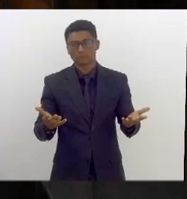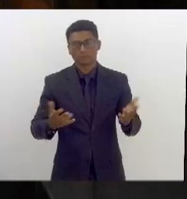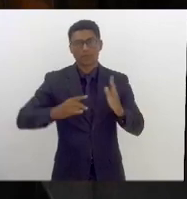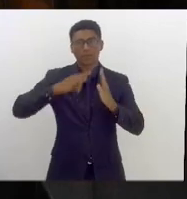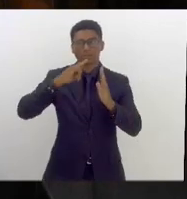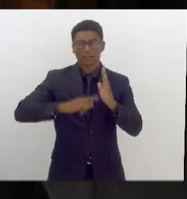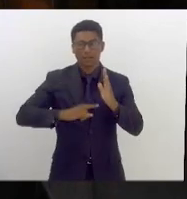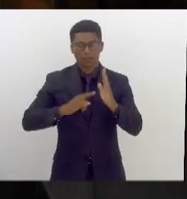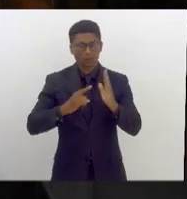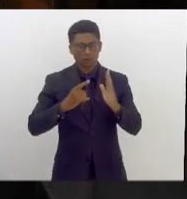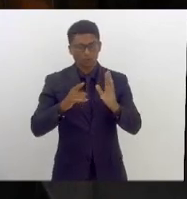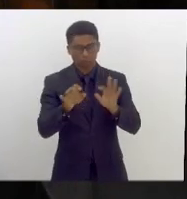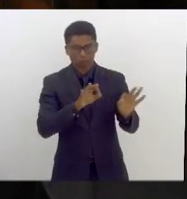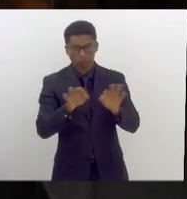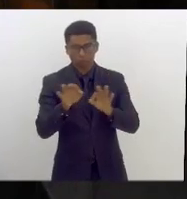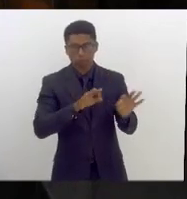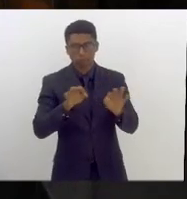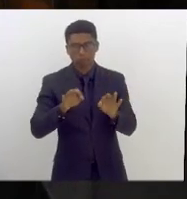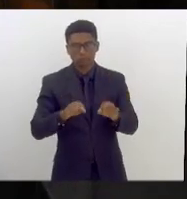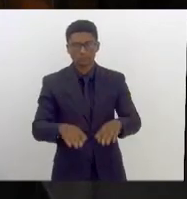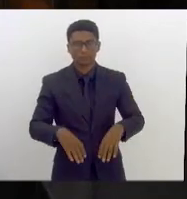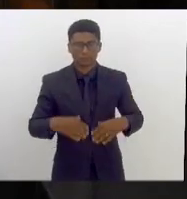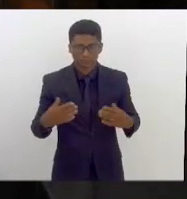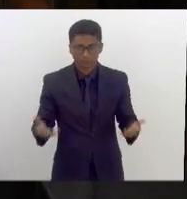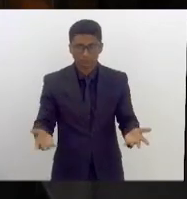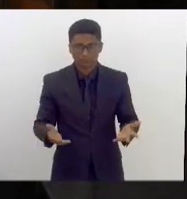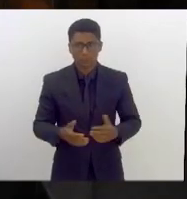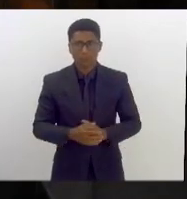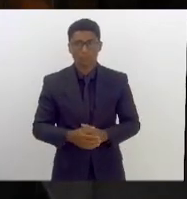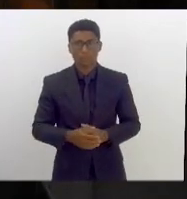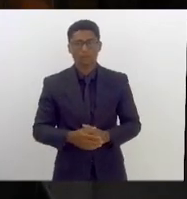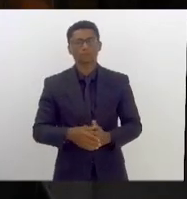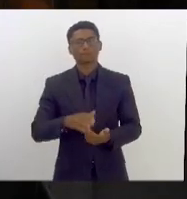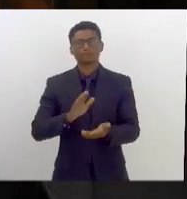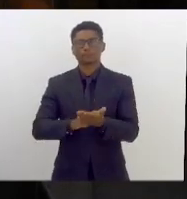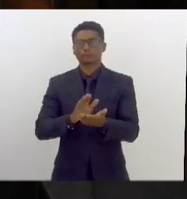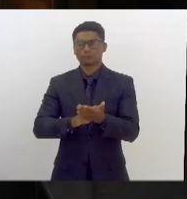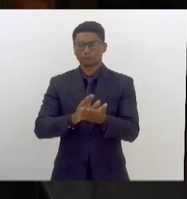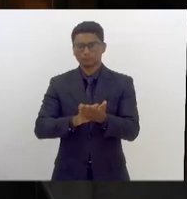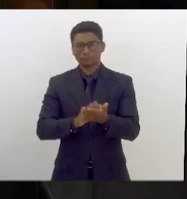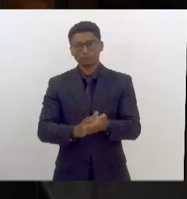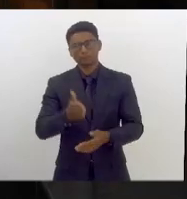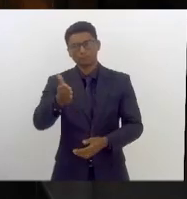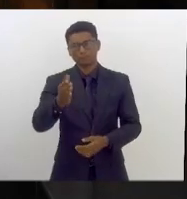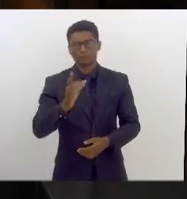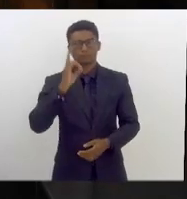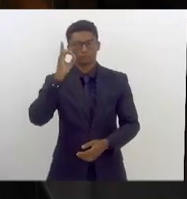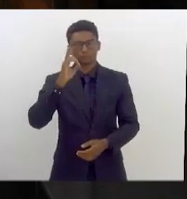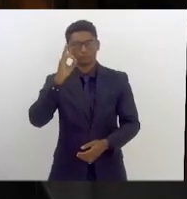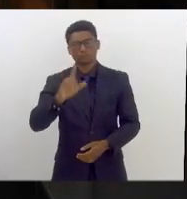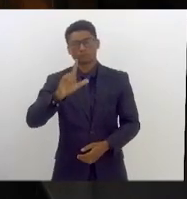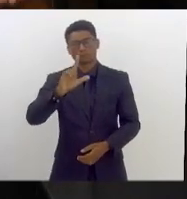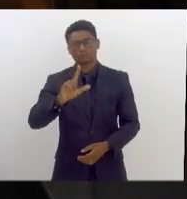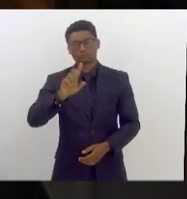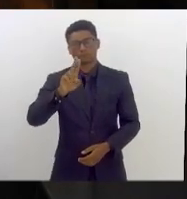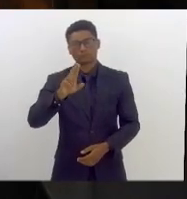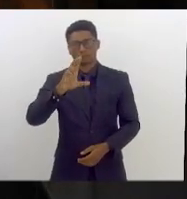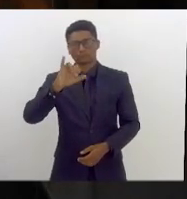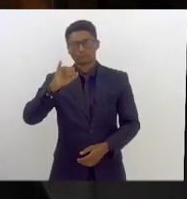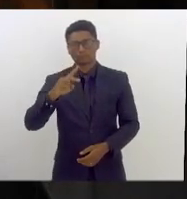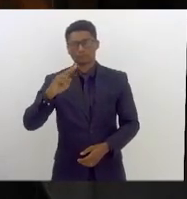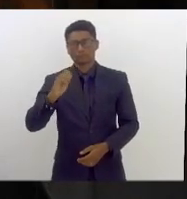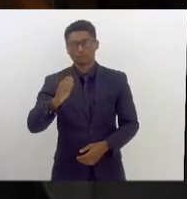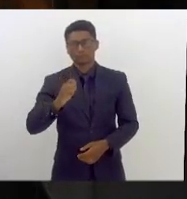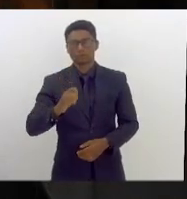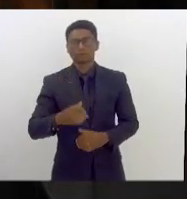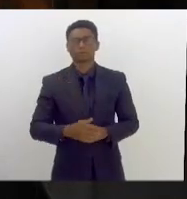edital. Então, deputada Lucinha, parabenizando Vossa Excelência pelo processo